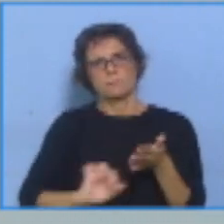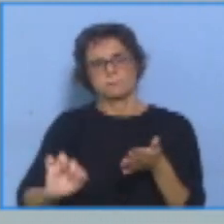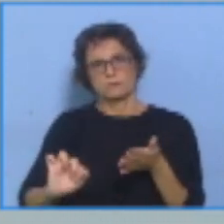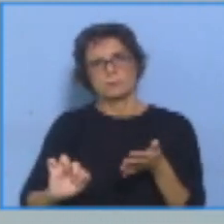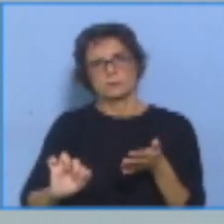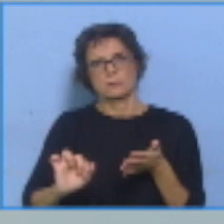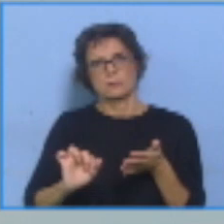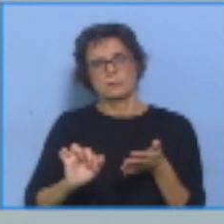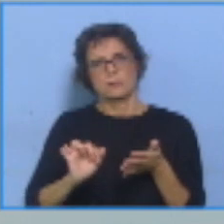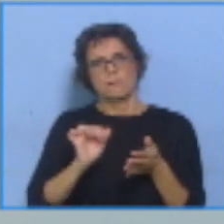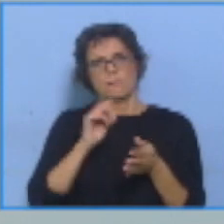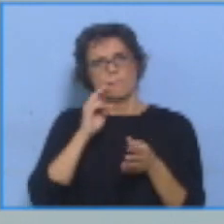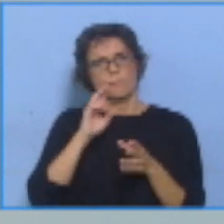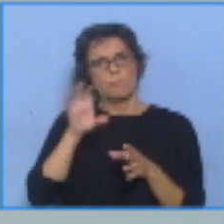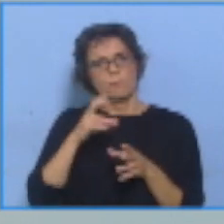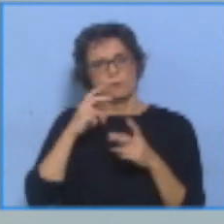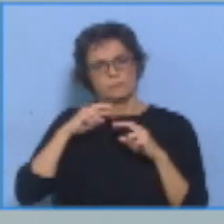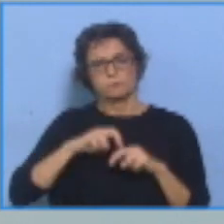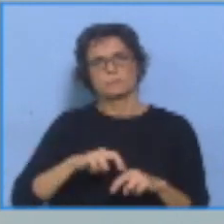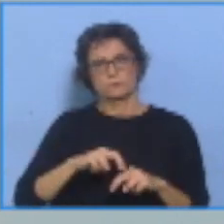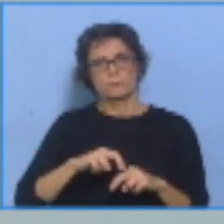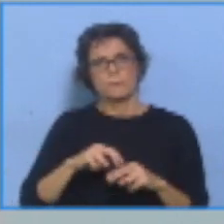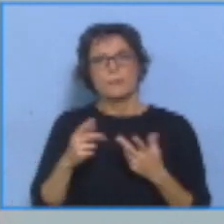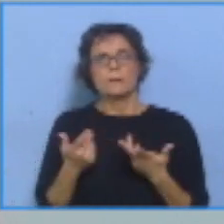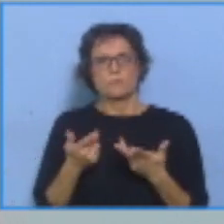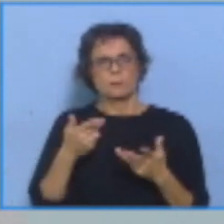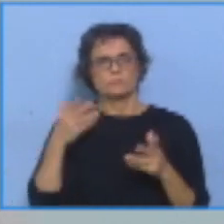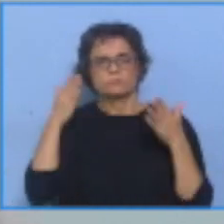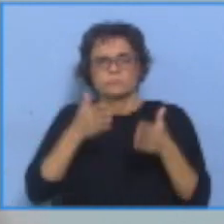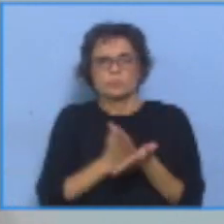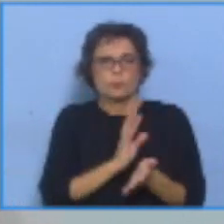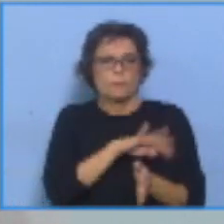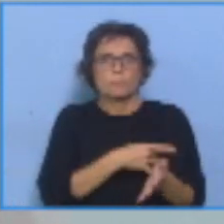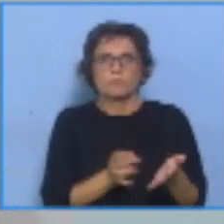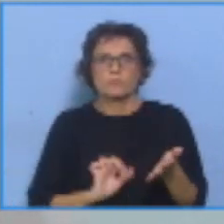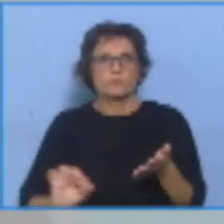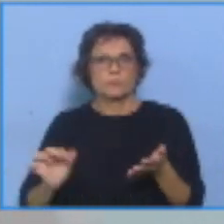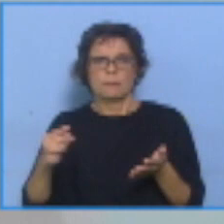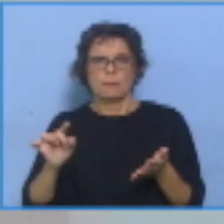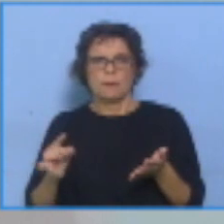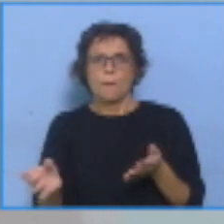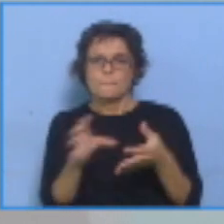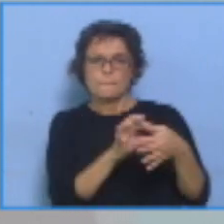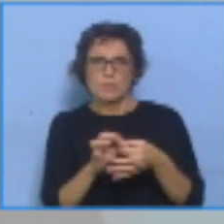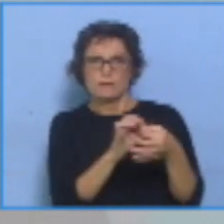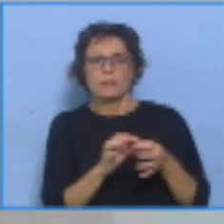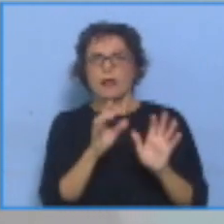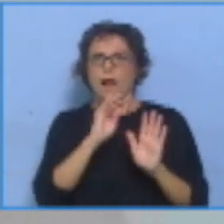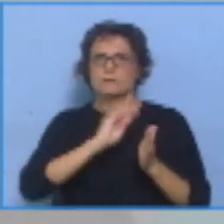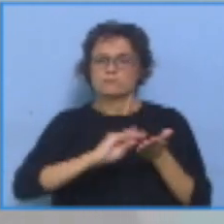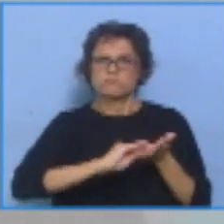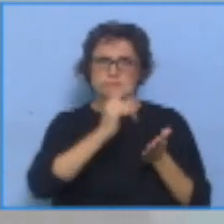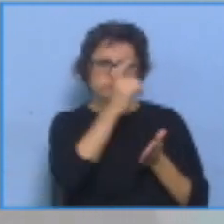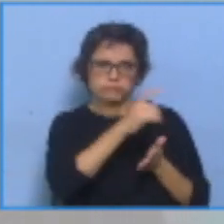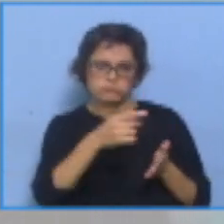interesse de não focar necessariamente na sua própria poesia, mas estudar autores portugueses, estrangeiros, em que essa relação